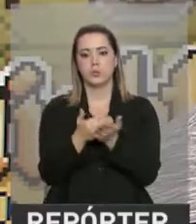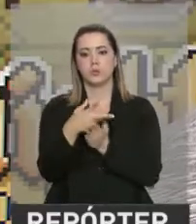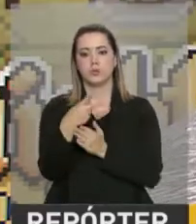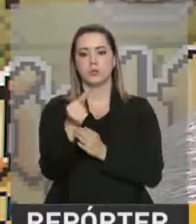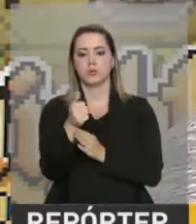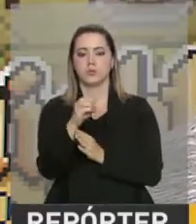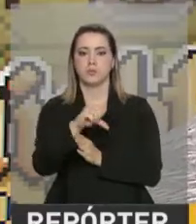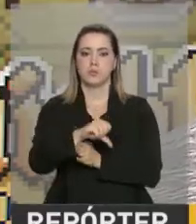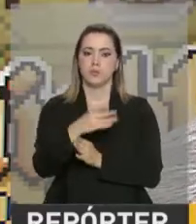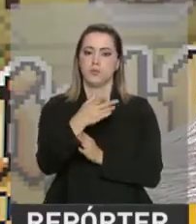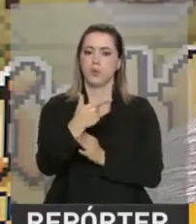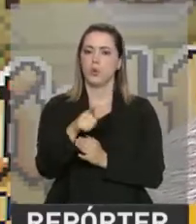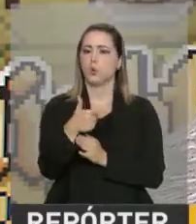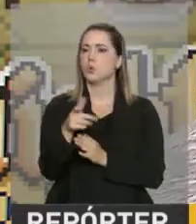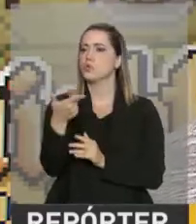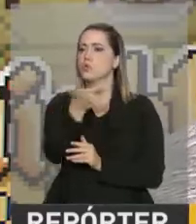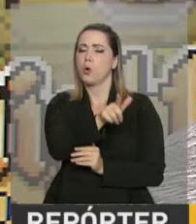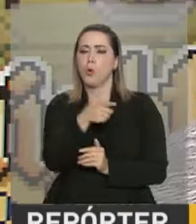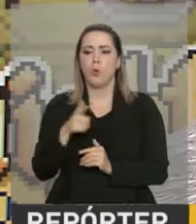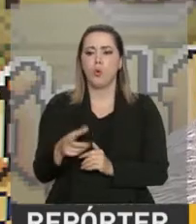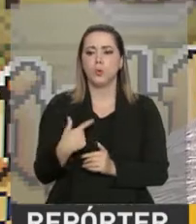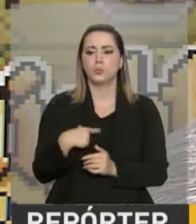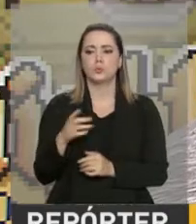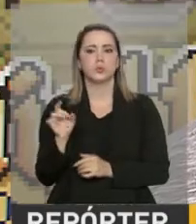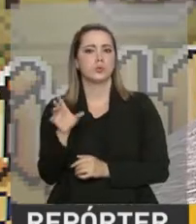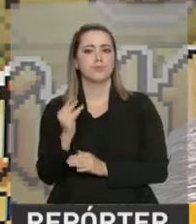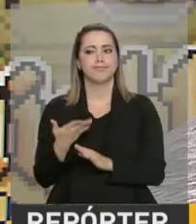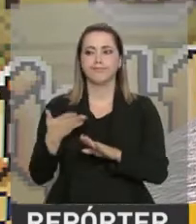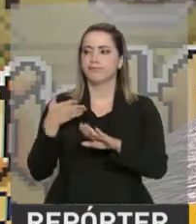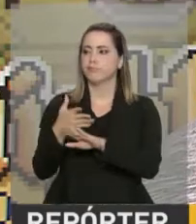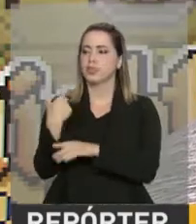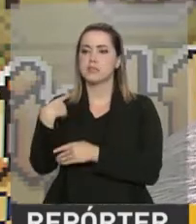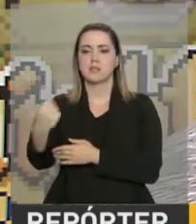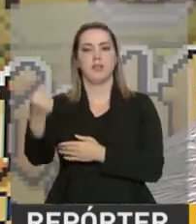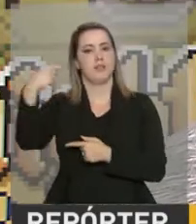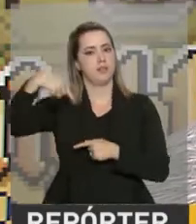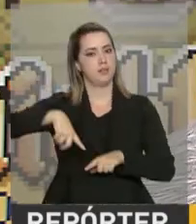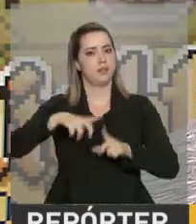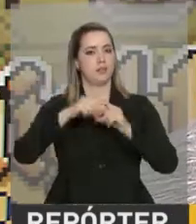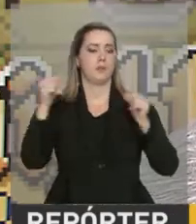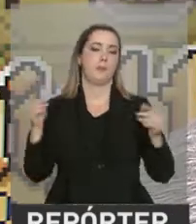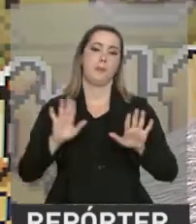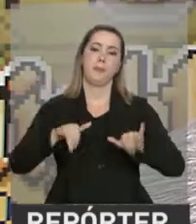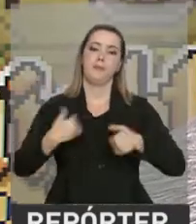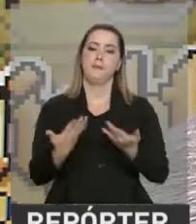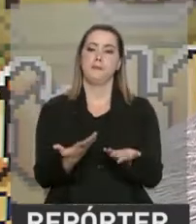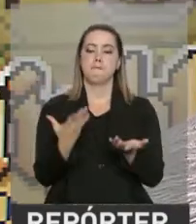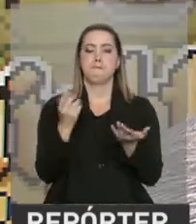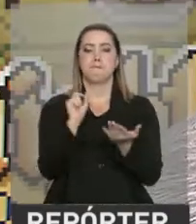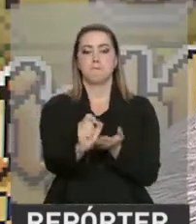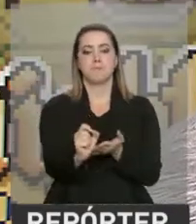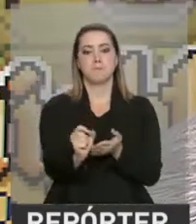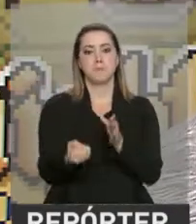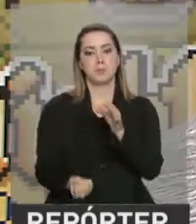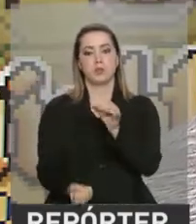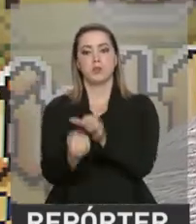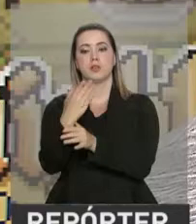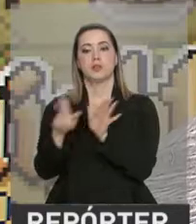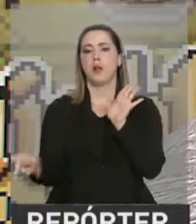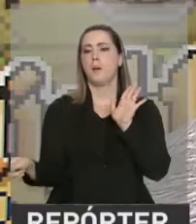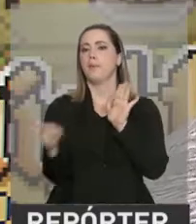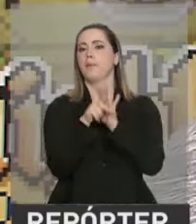nenhuma nenhum outro meio não ser sair do distrito federal então a solução para isso foi criar a própria